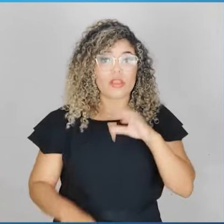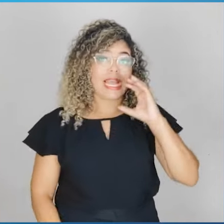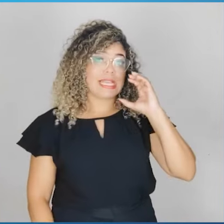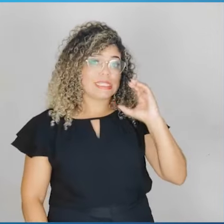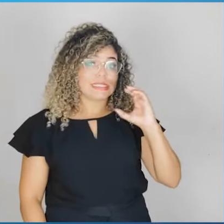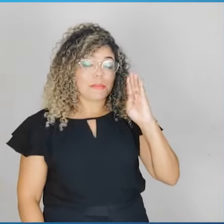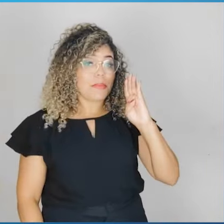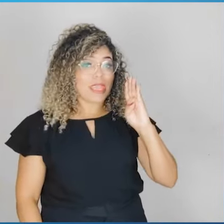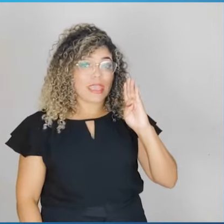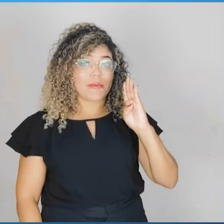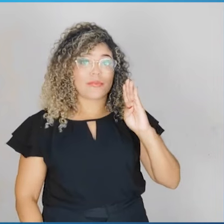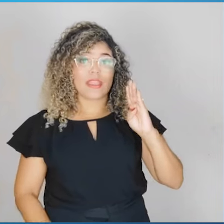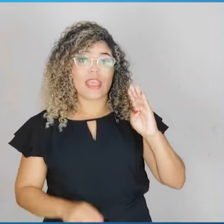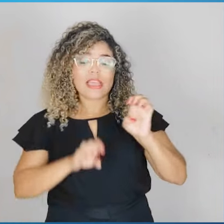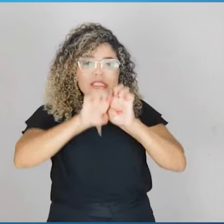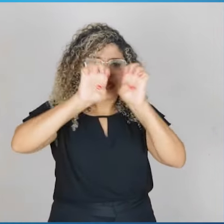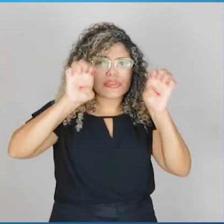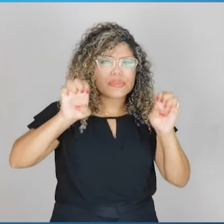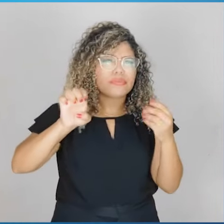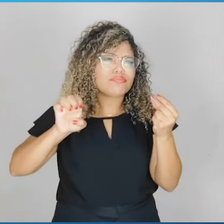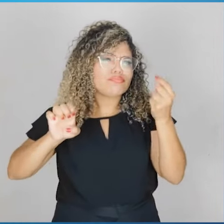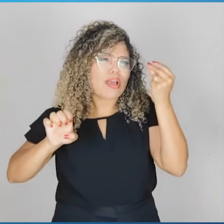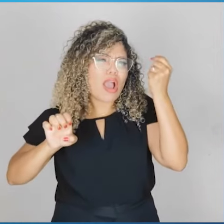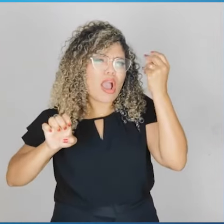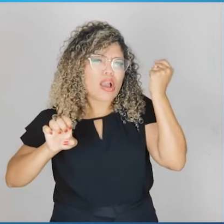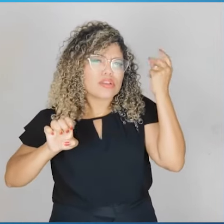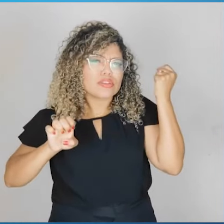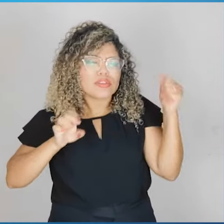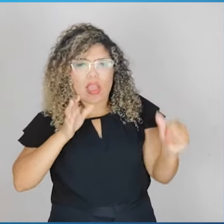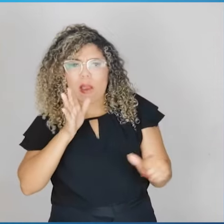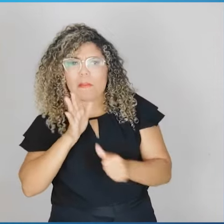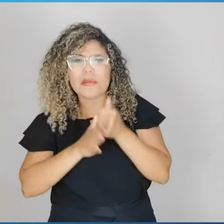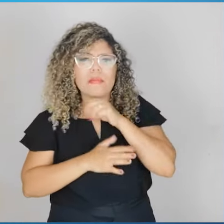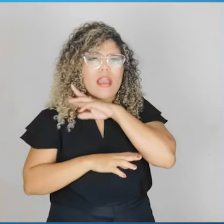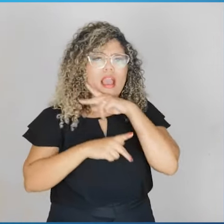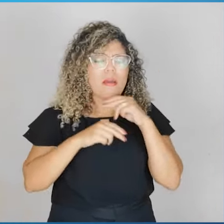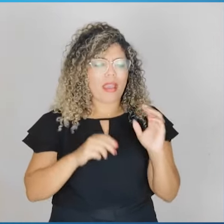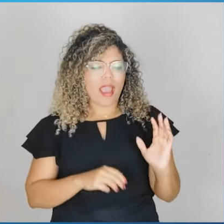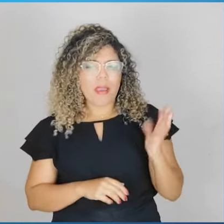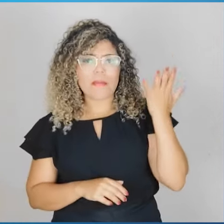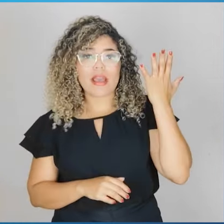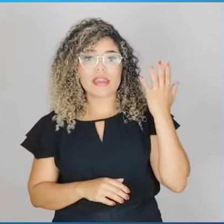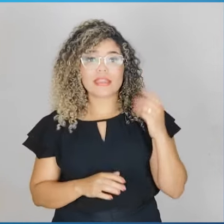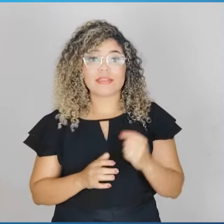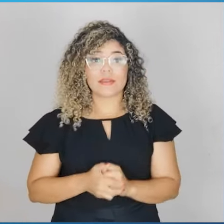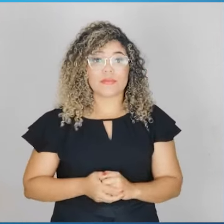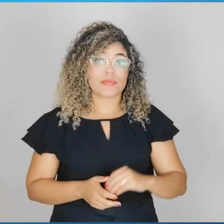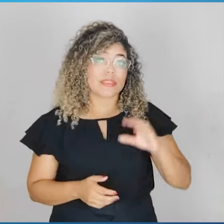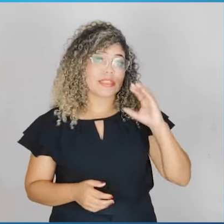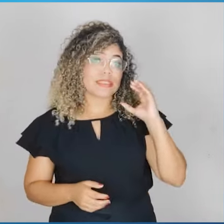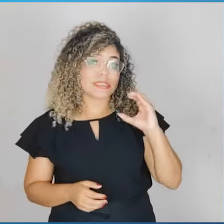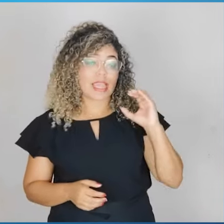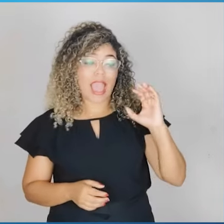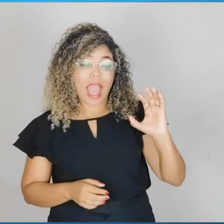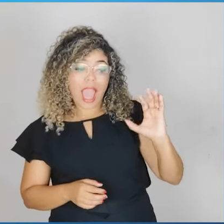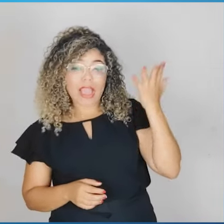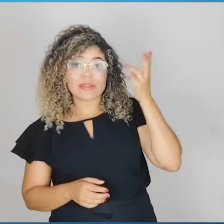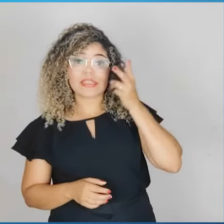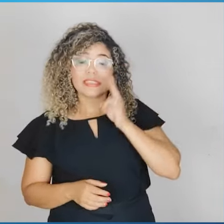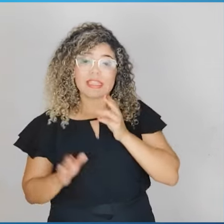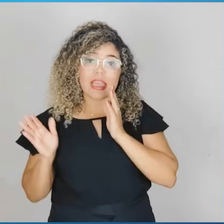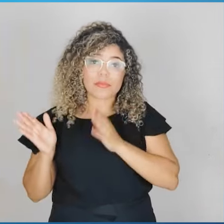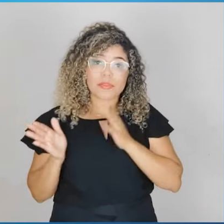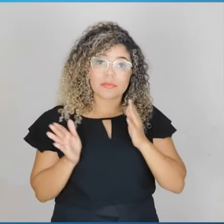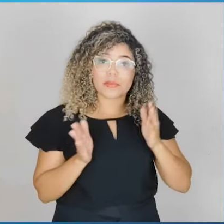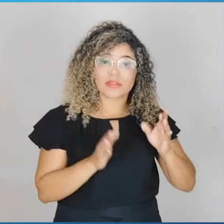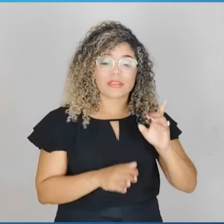estruturas geologicamente antigas quando dos primeiros animais surgiram. C, ocorrem durante o processo de